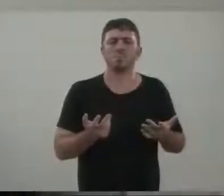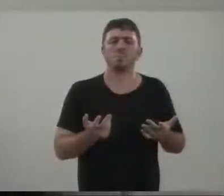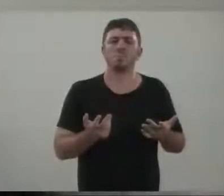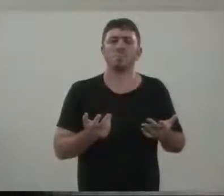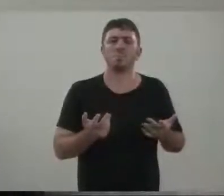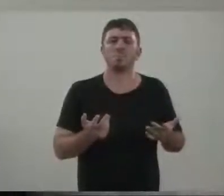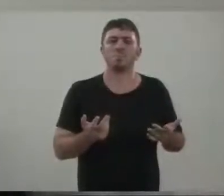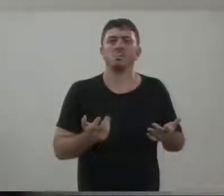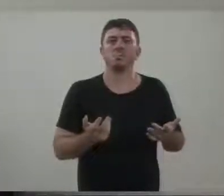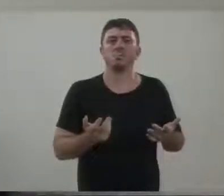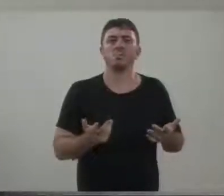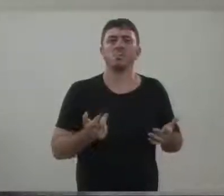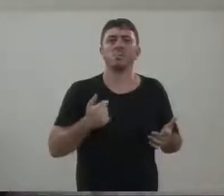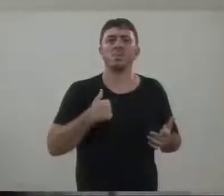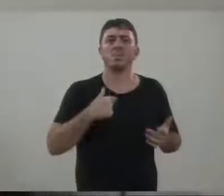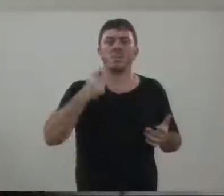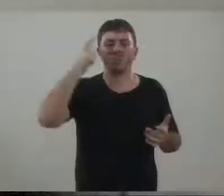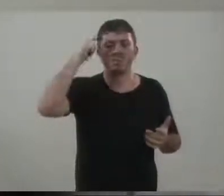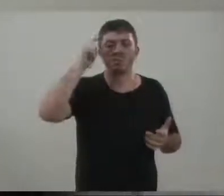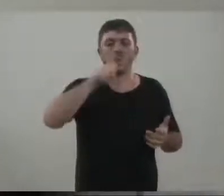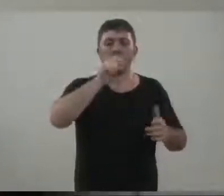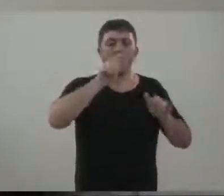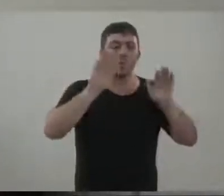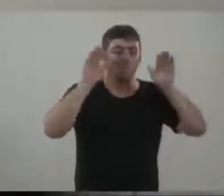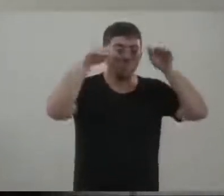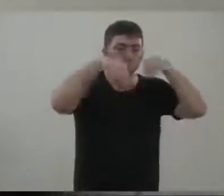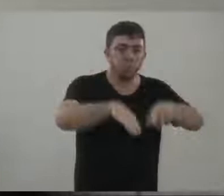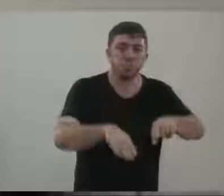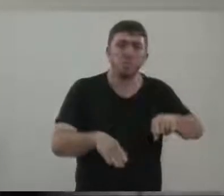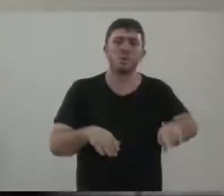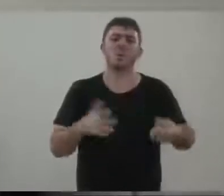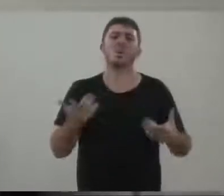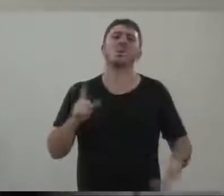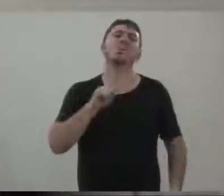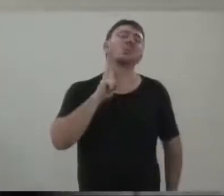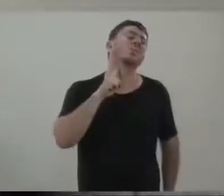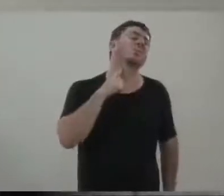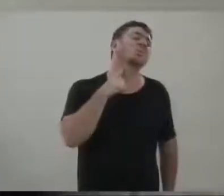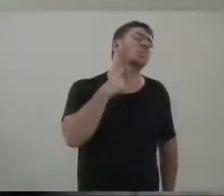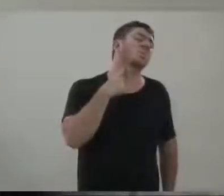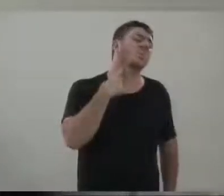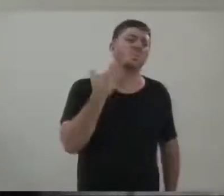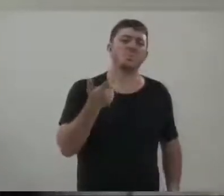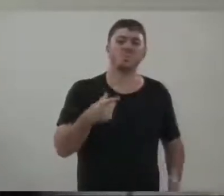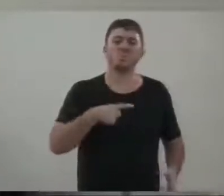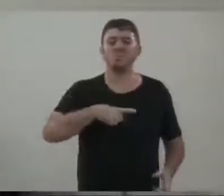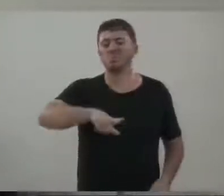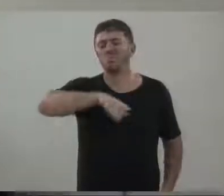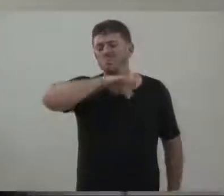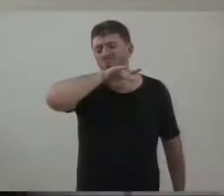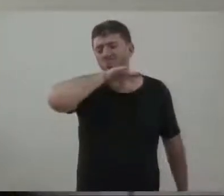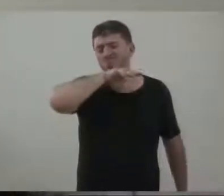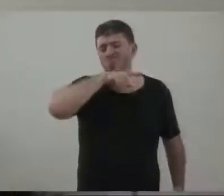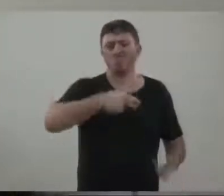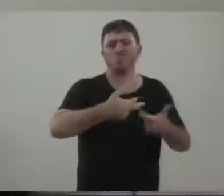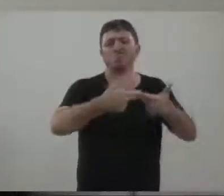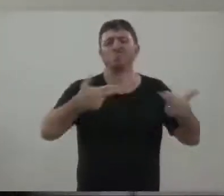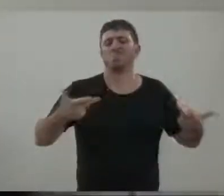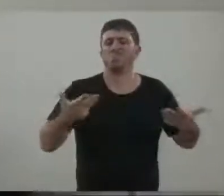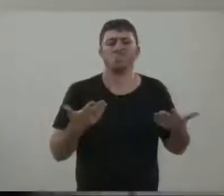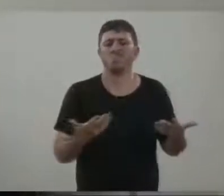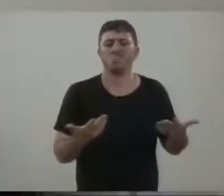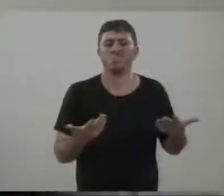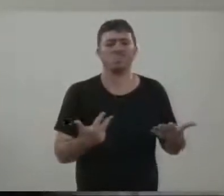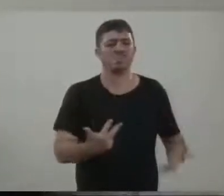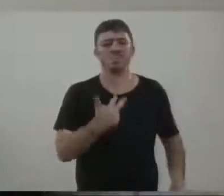Então, mergulhar naquele local é quase como mergulhar numa estação de tratamento de esgoto, de tanta coisa ruim que tem ali. É